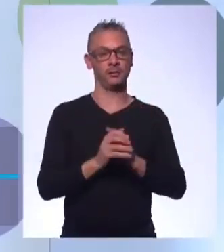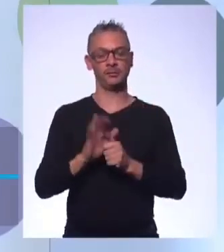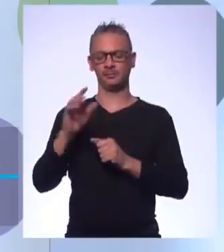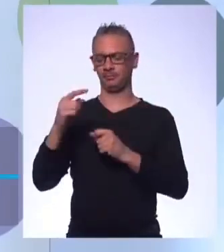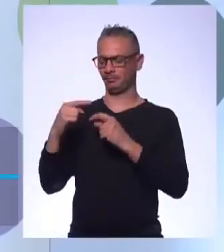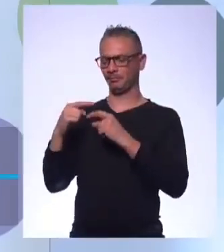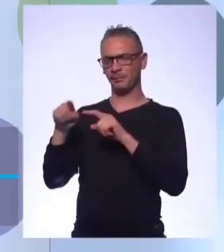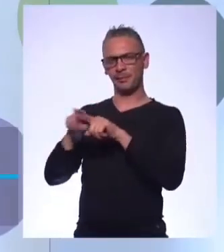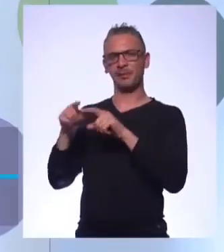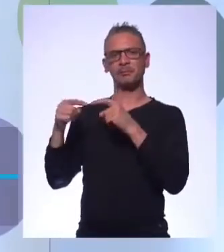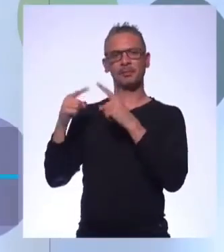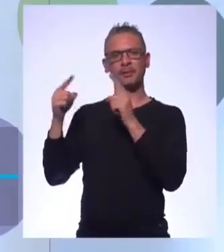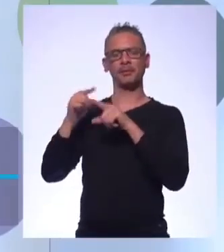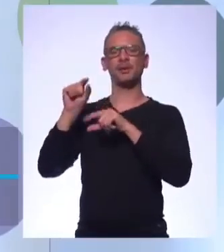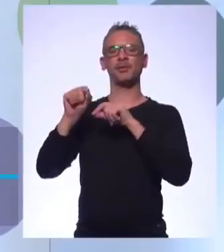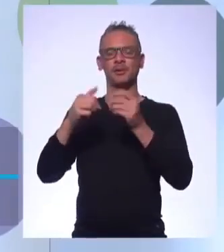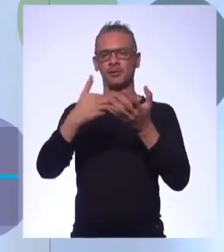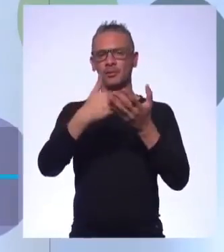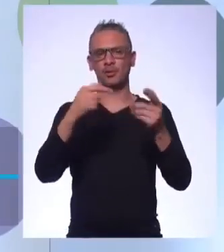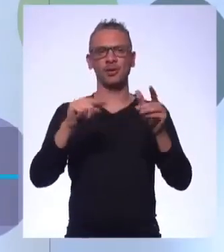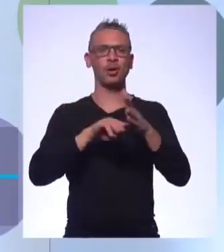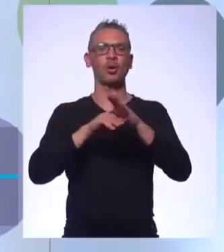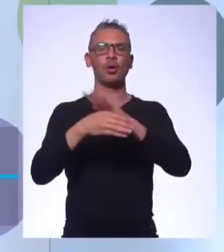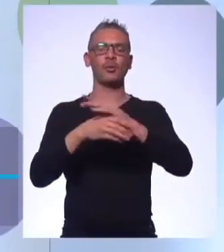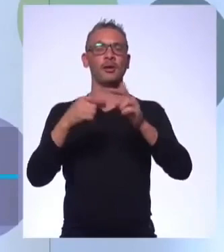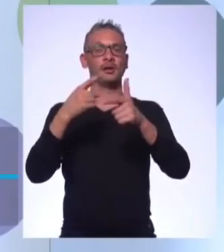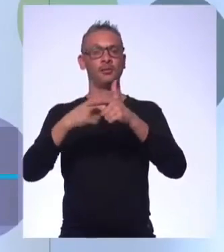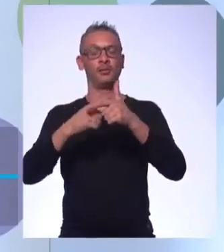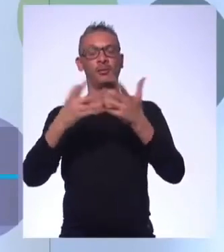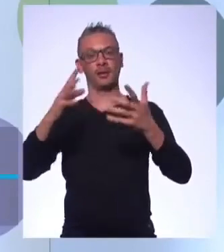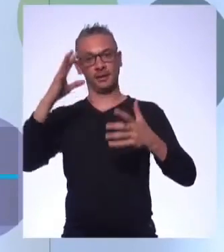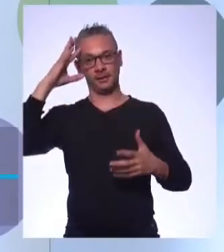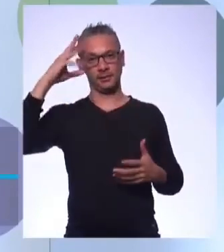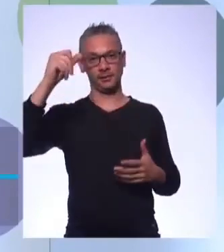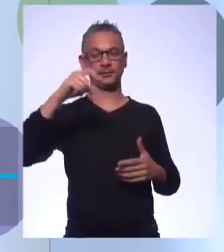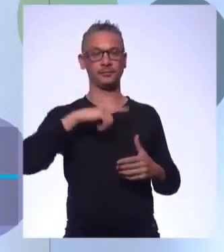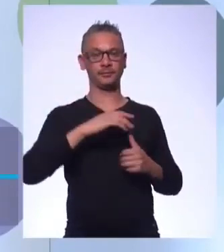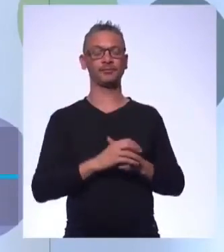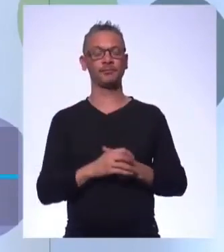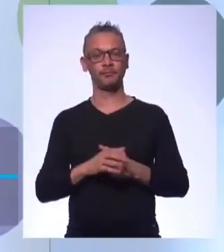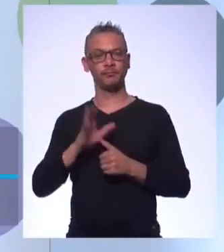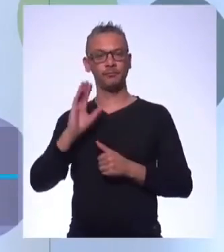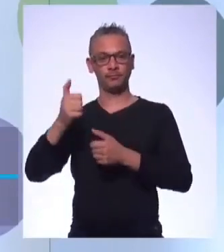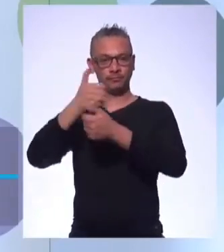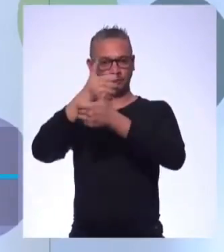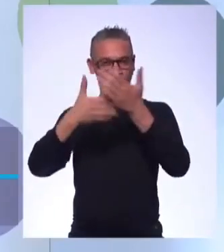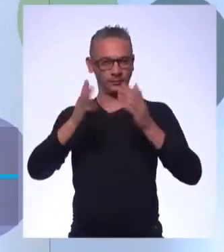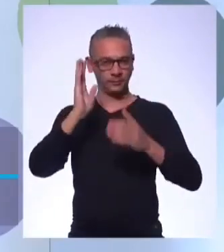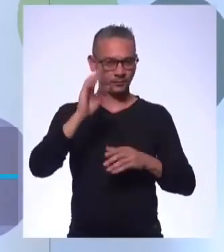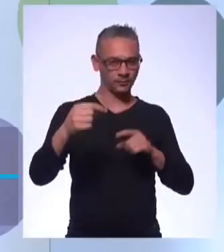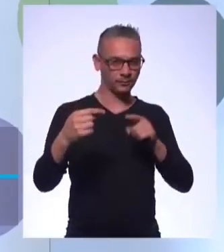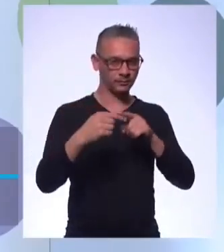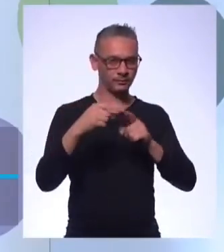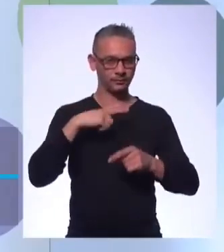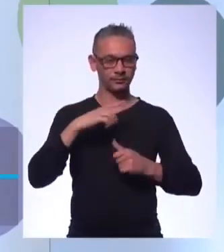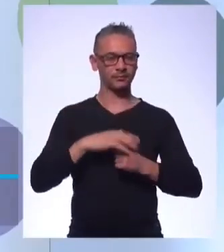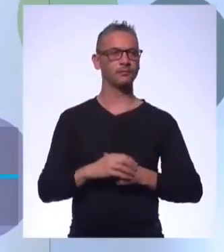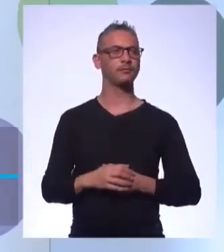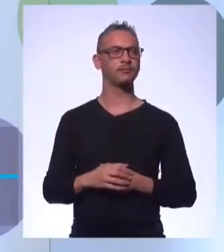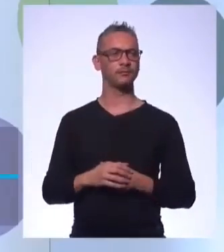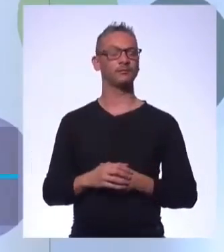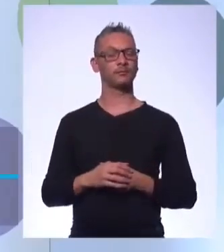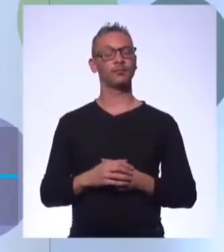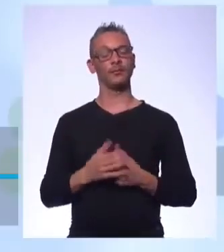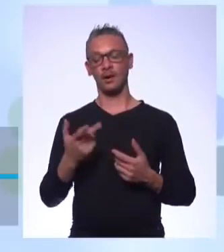nossas reivindicações, que simbolizam os problemas que a gente vive aí. Eles já estão me dando proposições? Bastante gente pedindo para olhar o lado bom